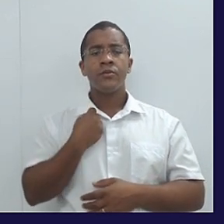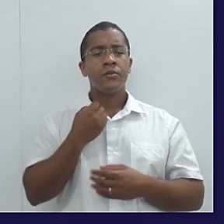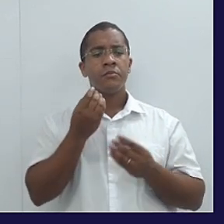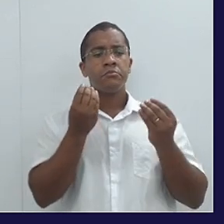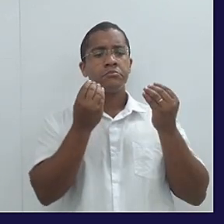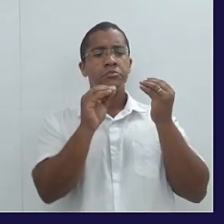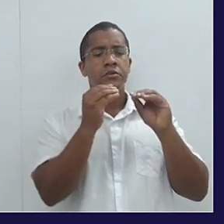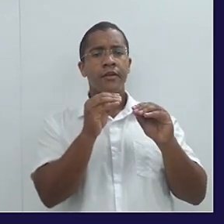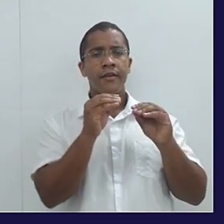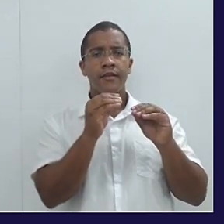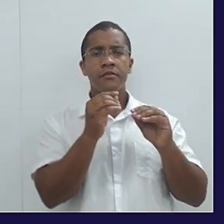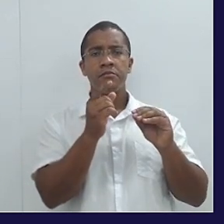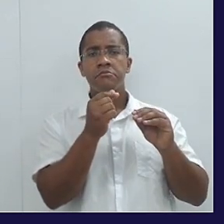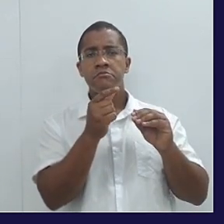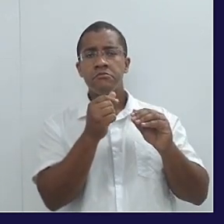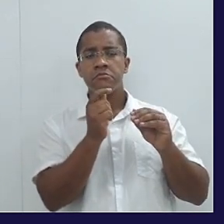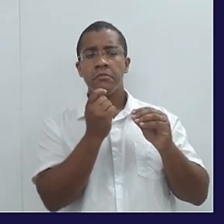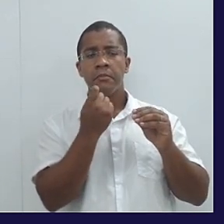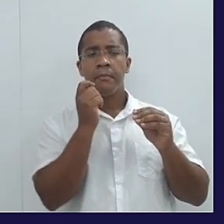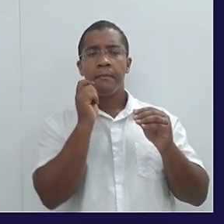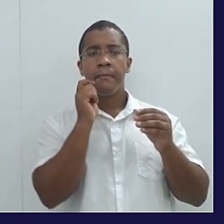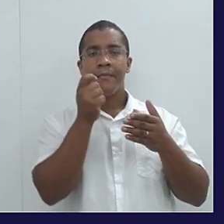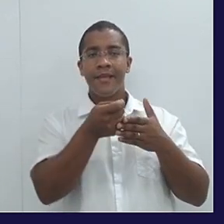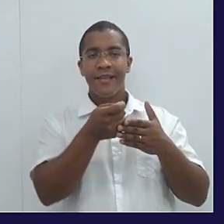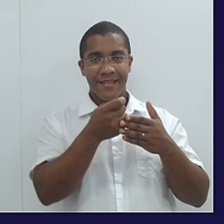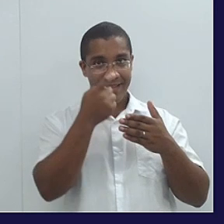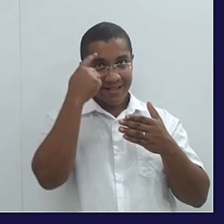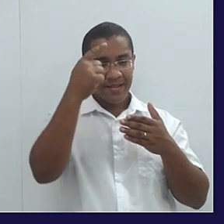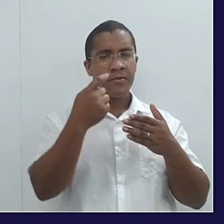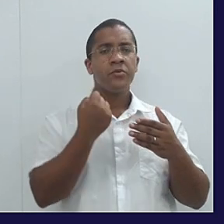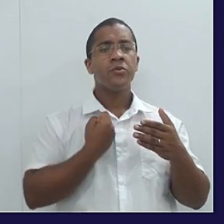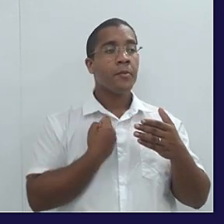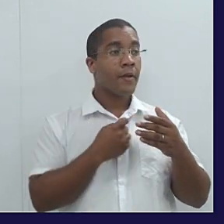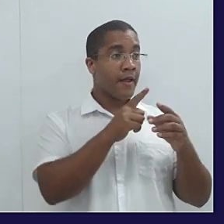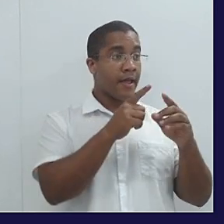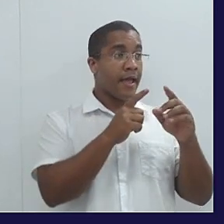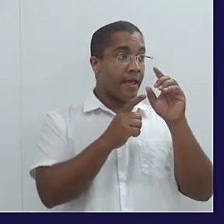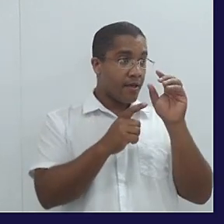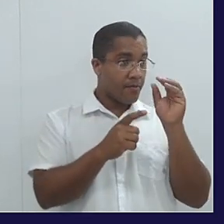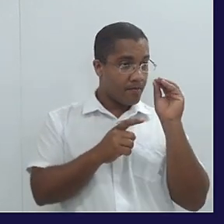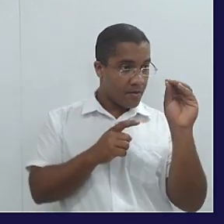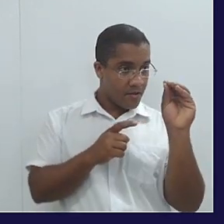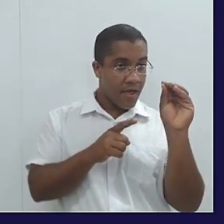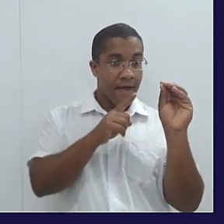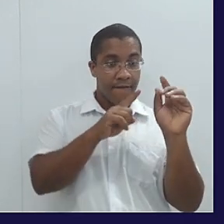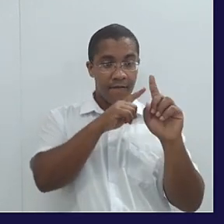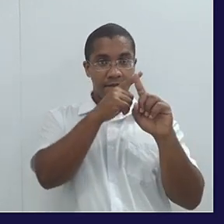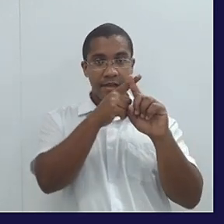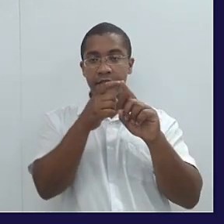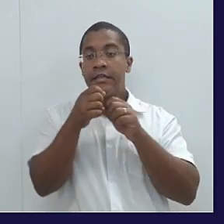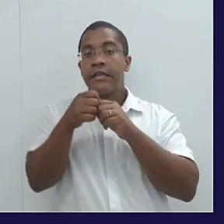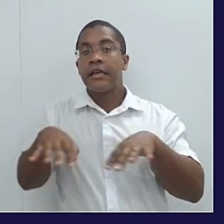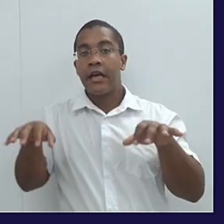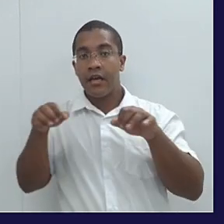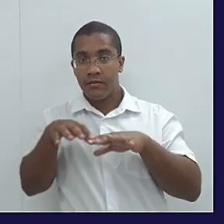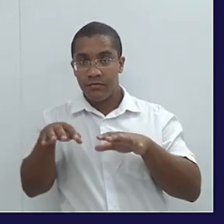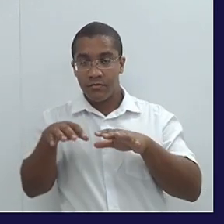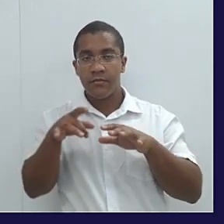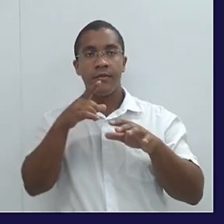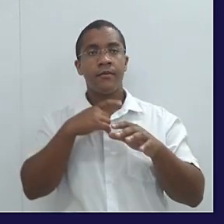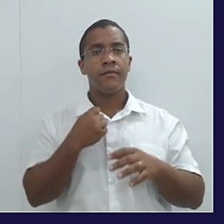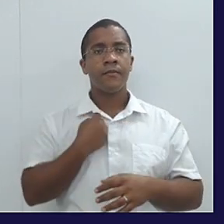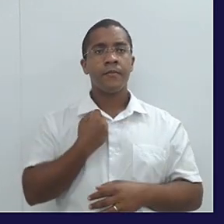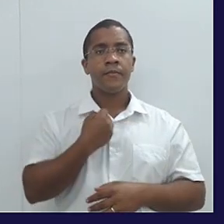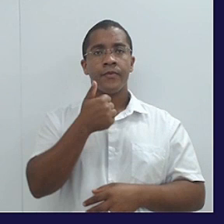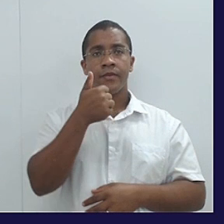são aplicadas, né? Aquela tarifa que você vai multiplicar pelo seu consumo de energia. No número 3,